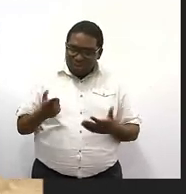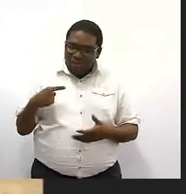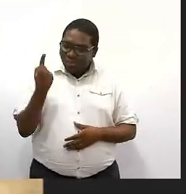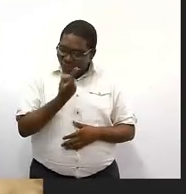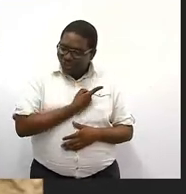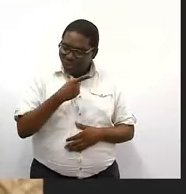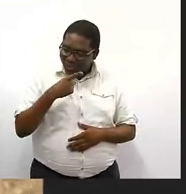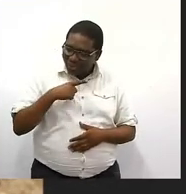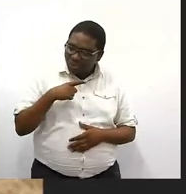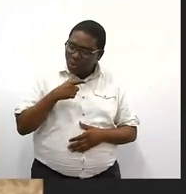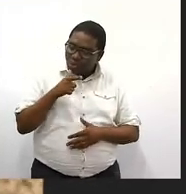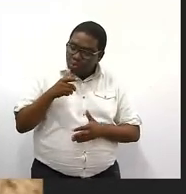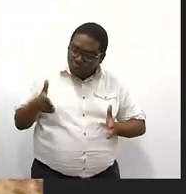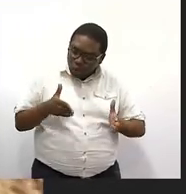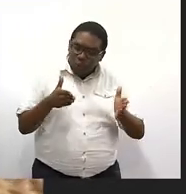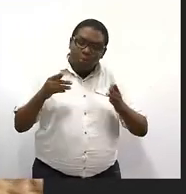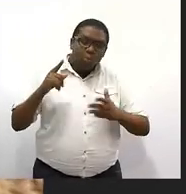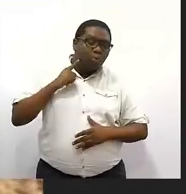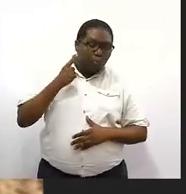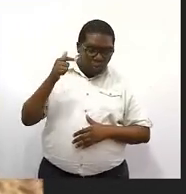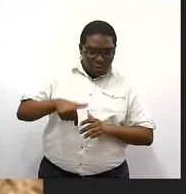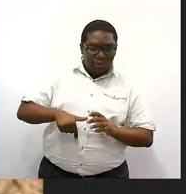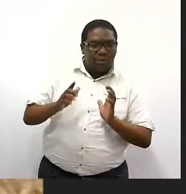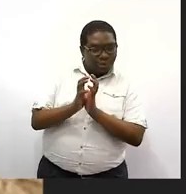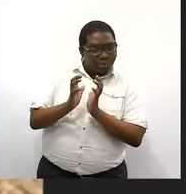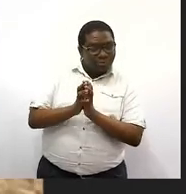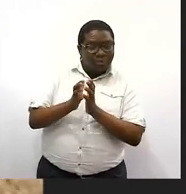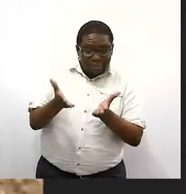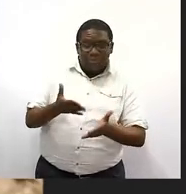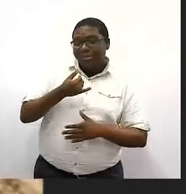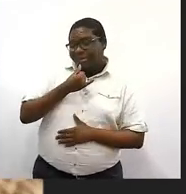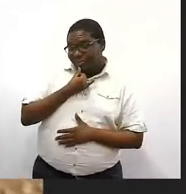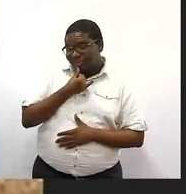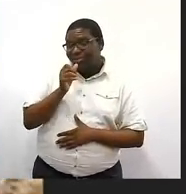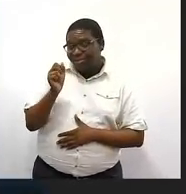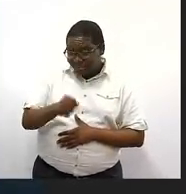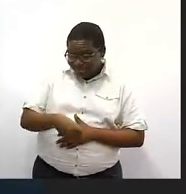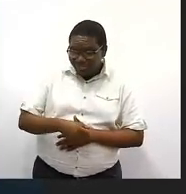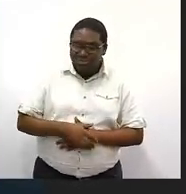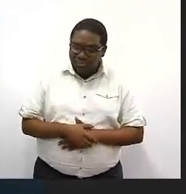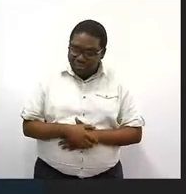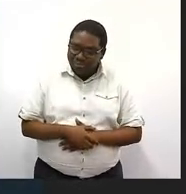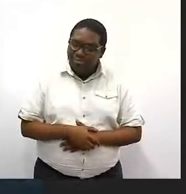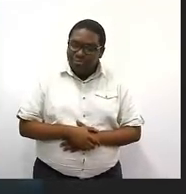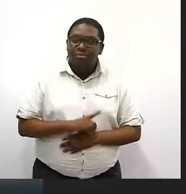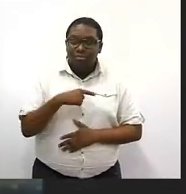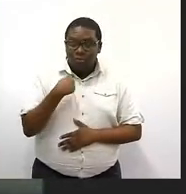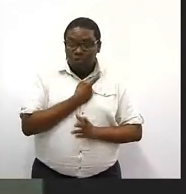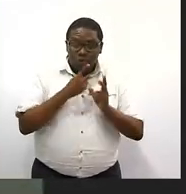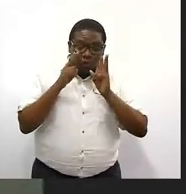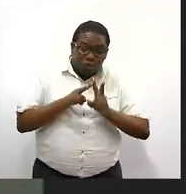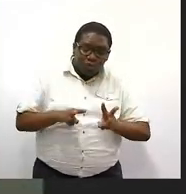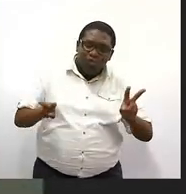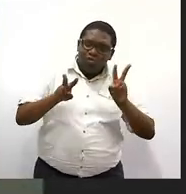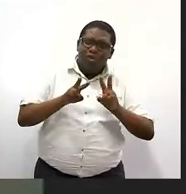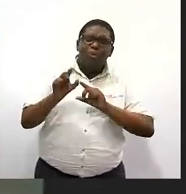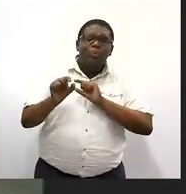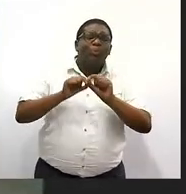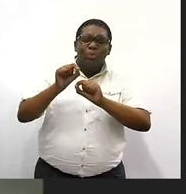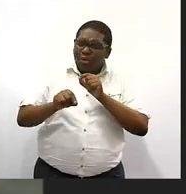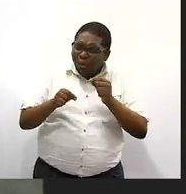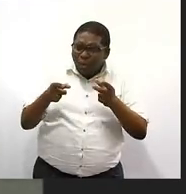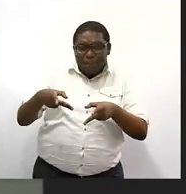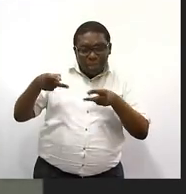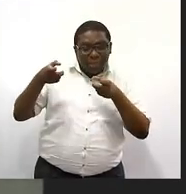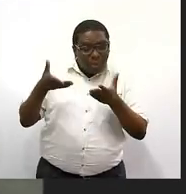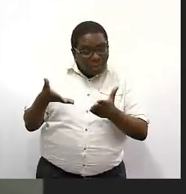um rio poluído no Recife, e isso é muito triste, né? Olha, uma outra observação é que esse texto,